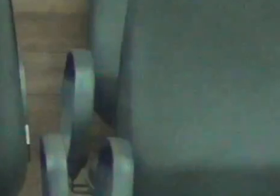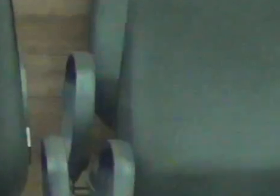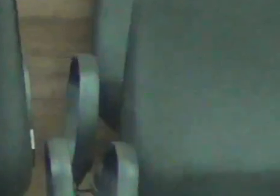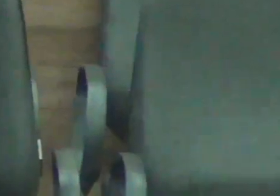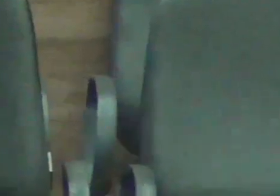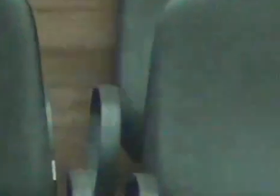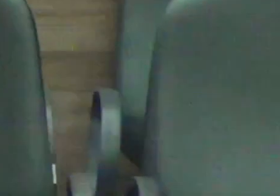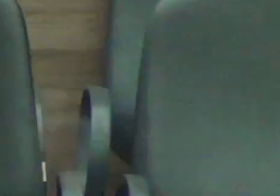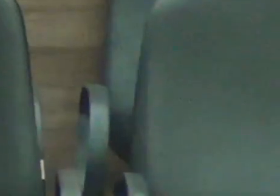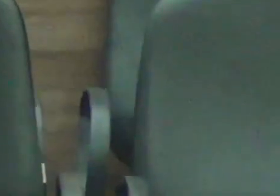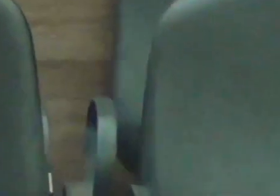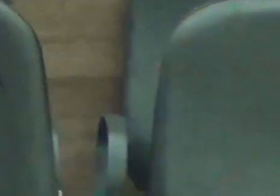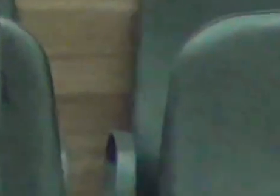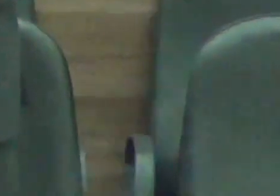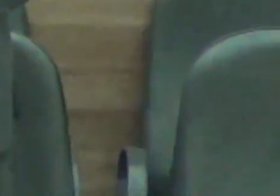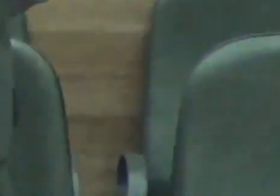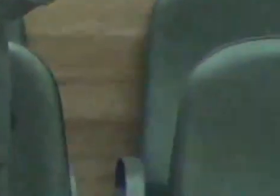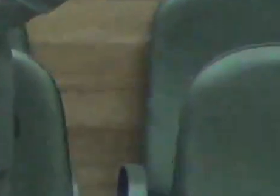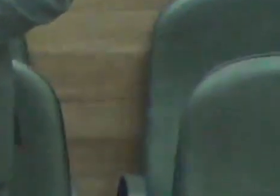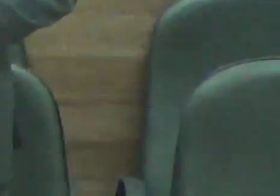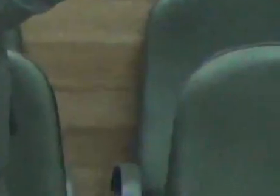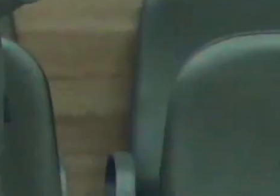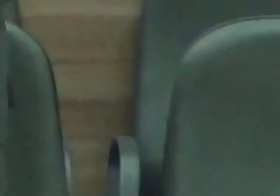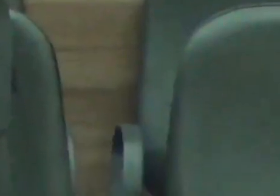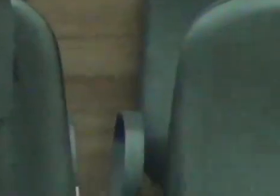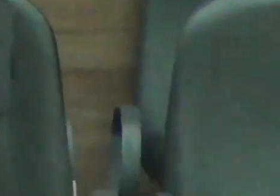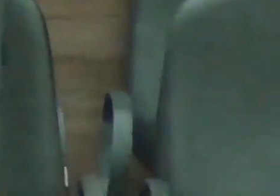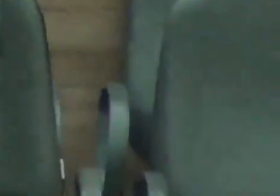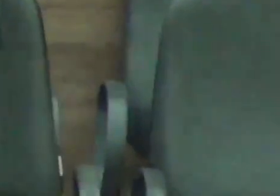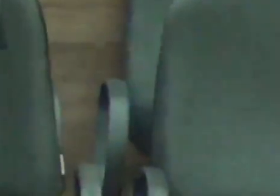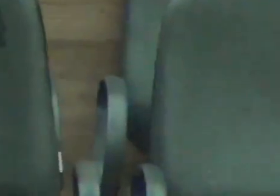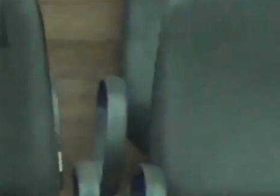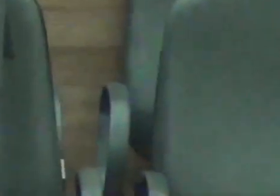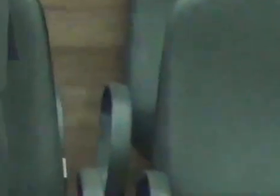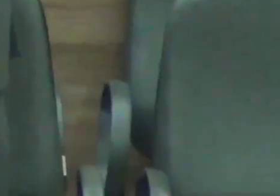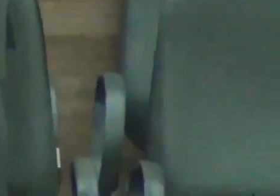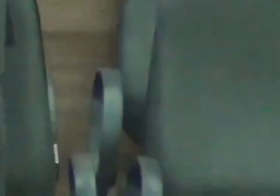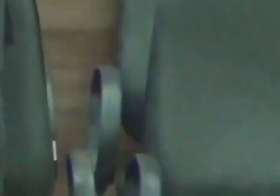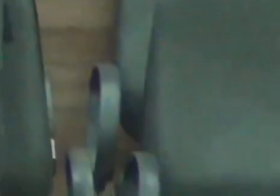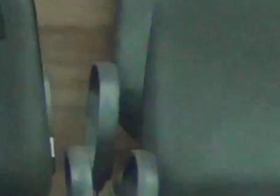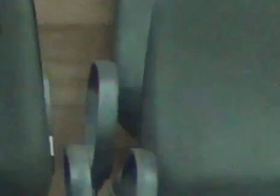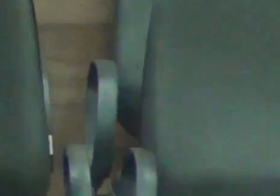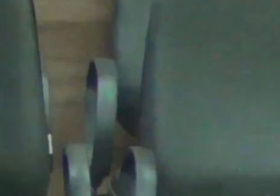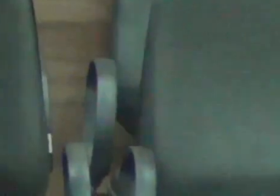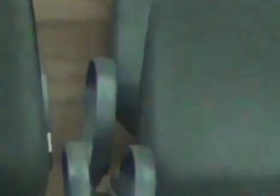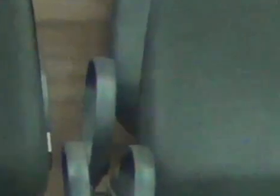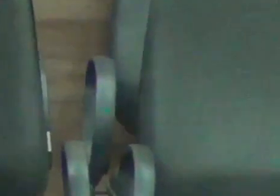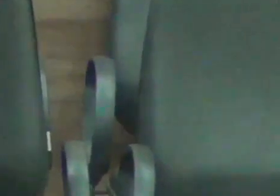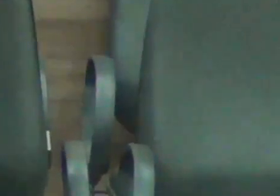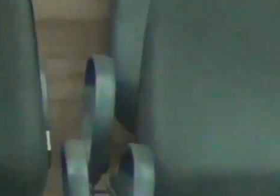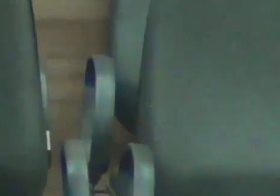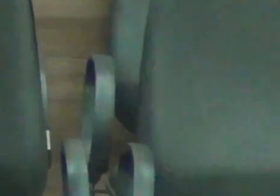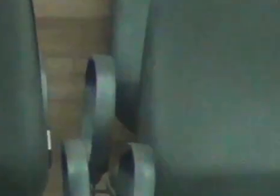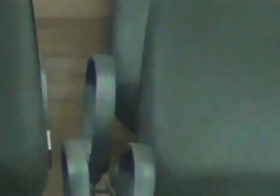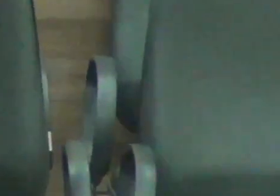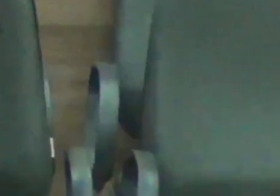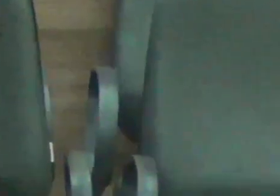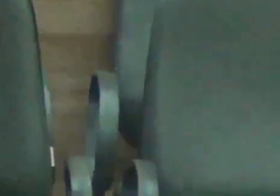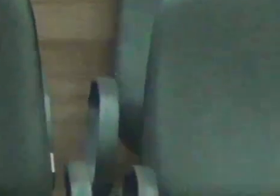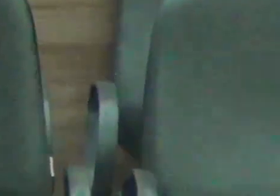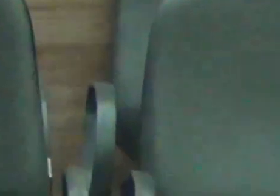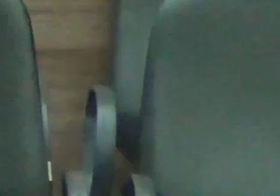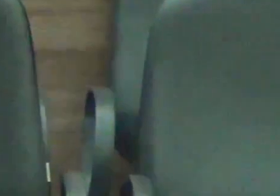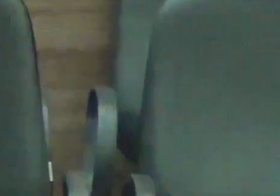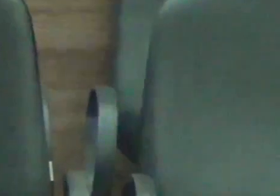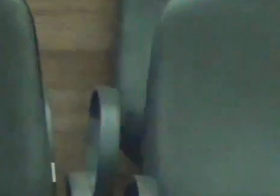sermos crentes, amém? Quero agradecer ao pastor Múcio pela confiança de me convidar a estar